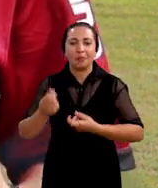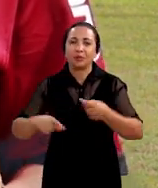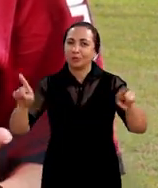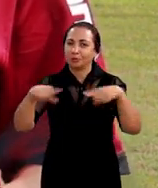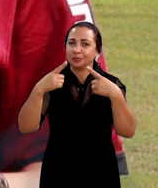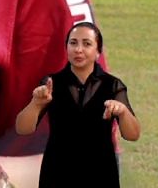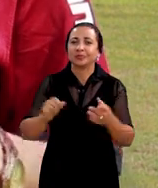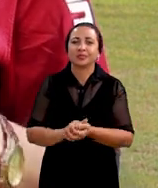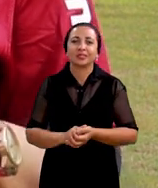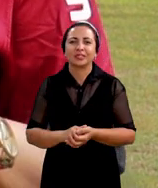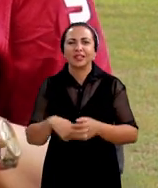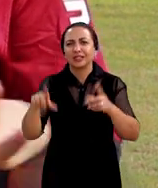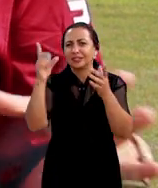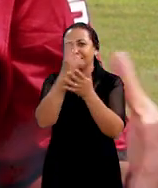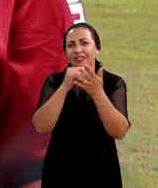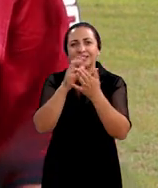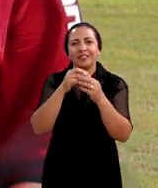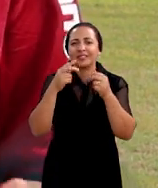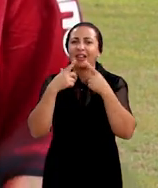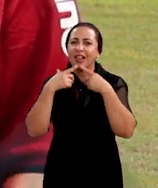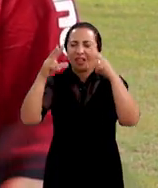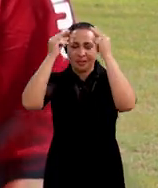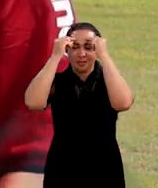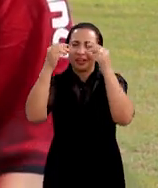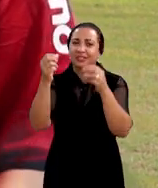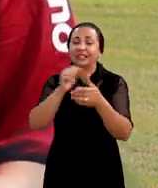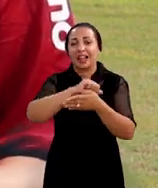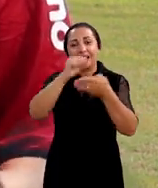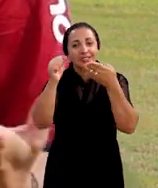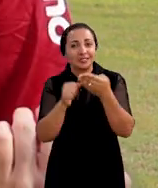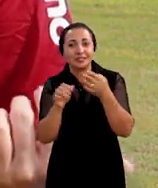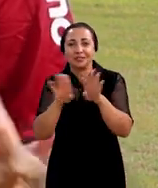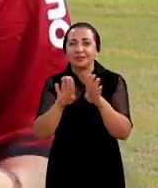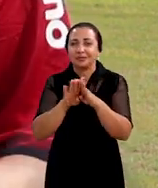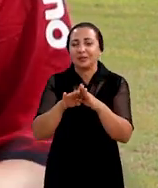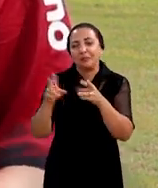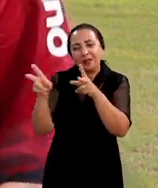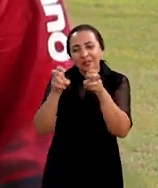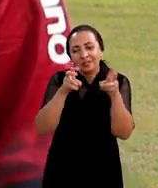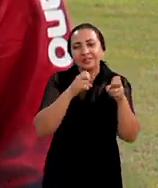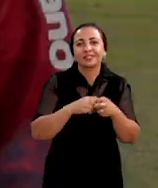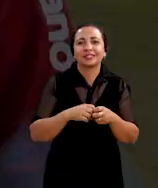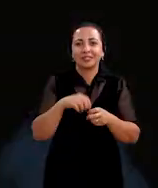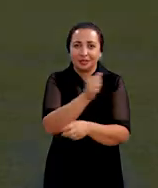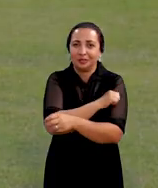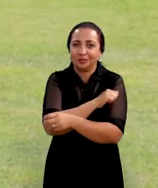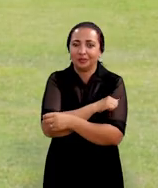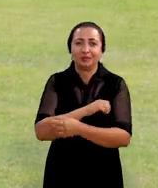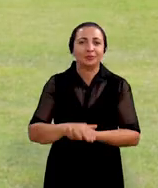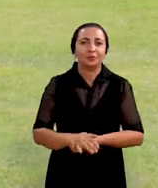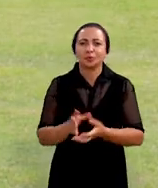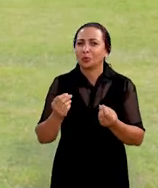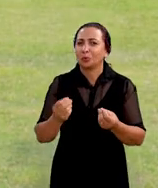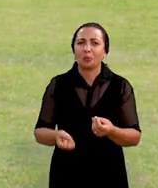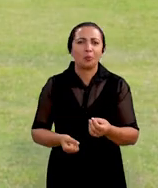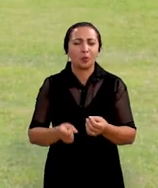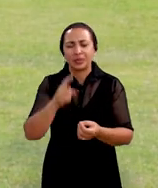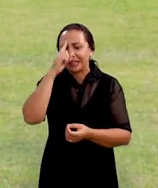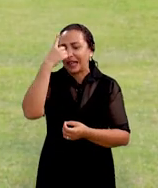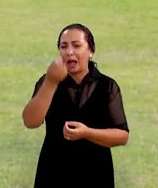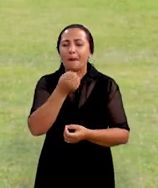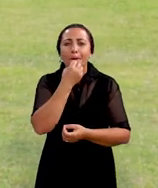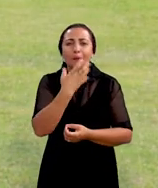poemas, músicas, charges, então tem várias linguagens artísticas para tentar atrair o estudante. Muito criativo,